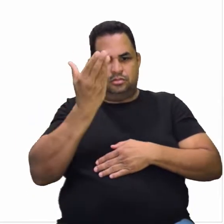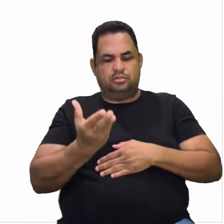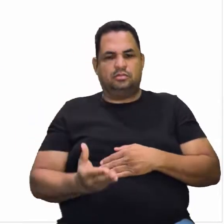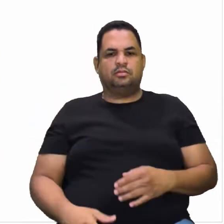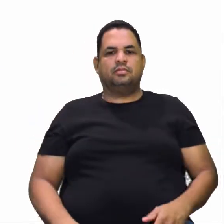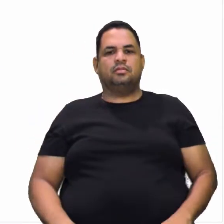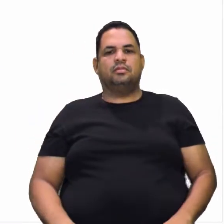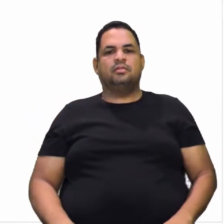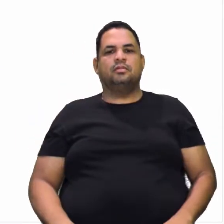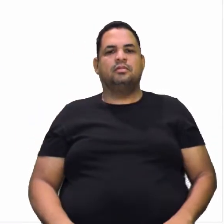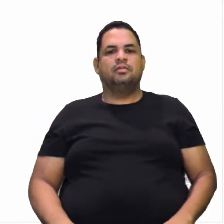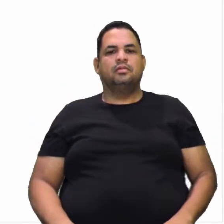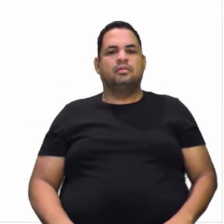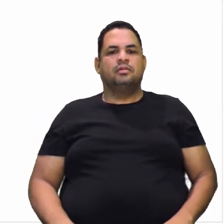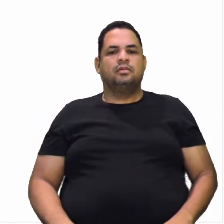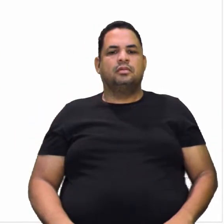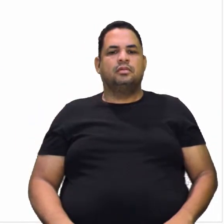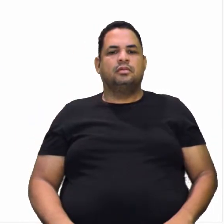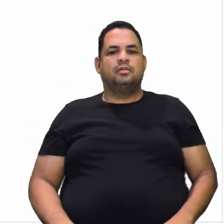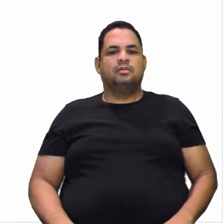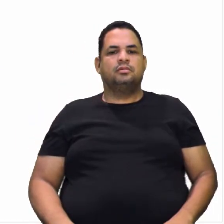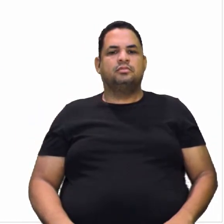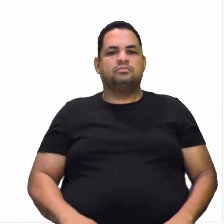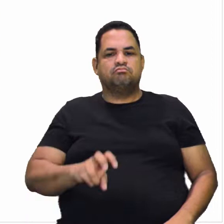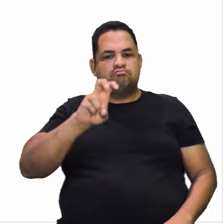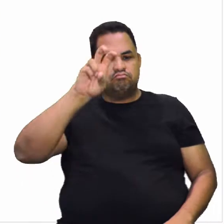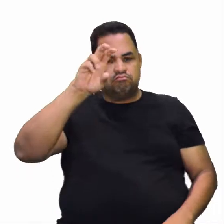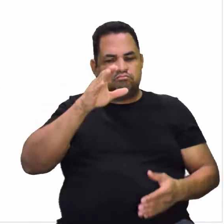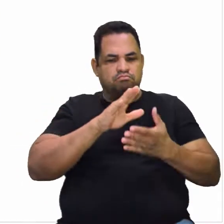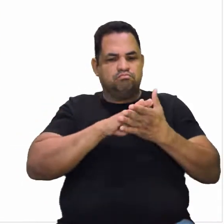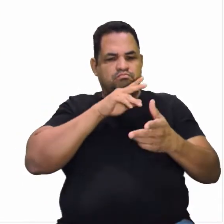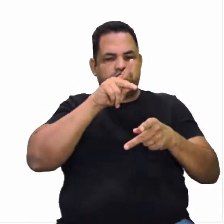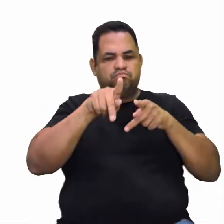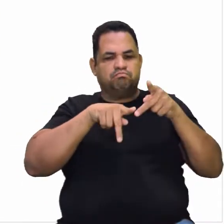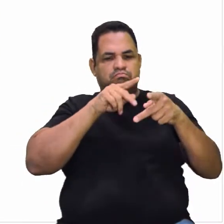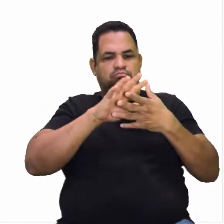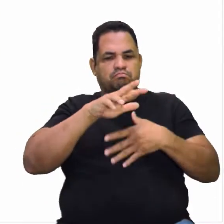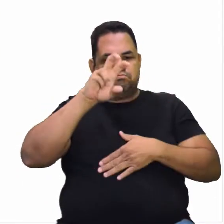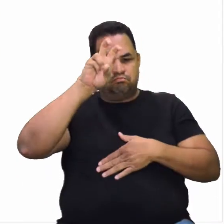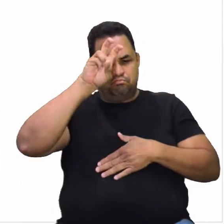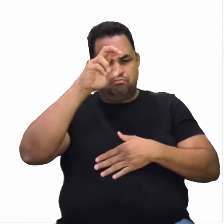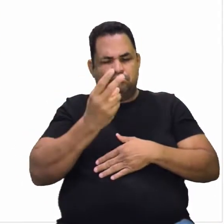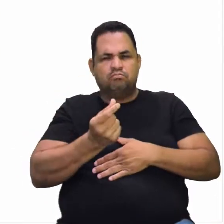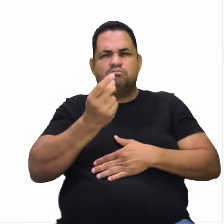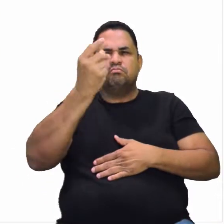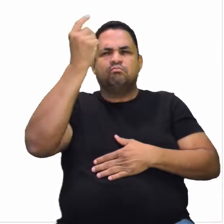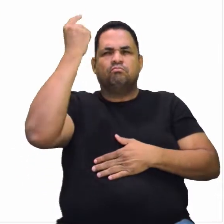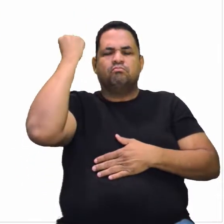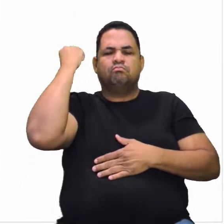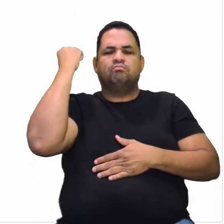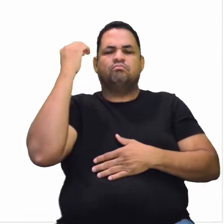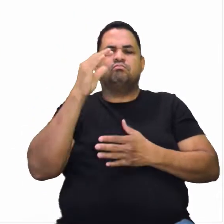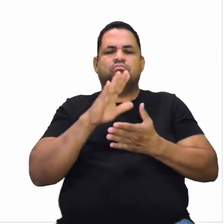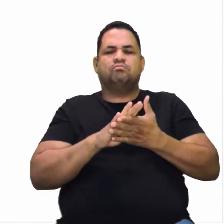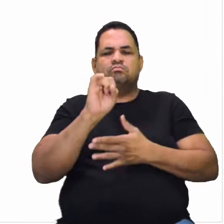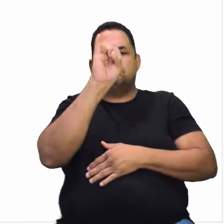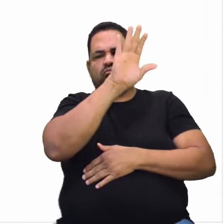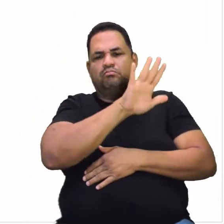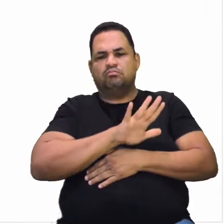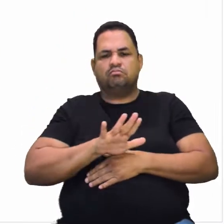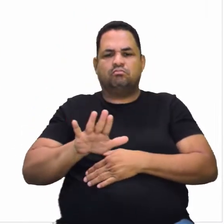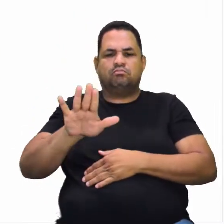céu, a civilização egípcia tão antiga. Olha essa imagem